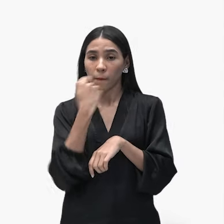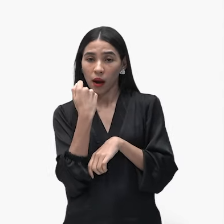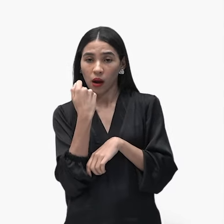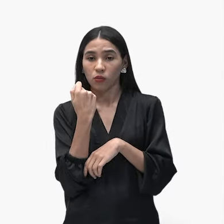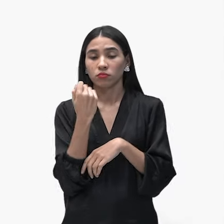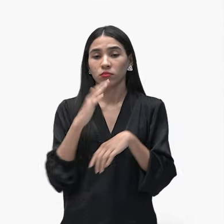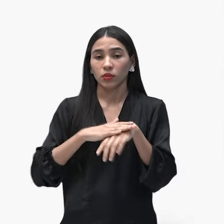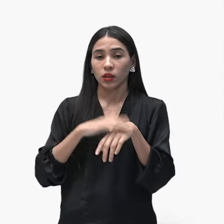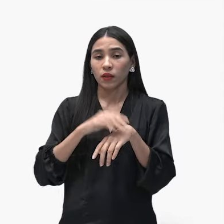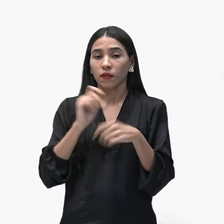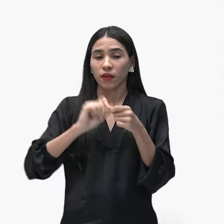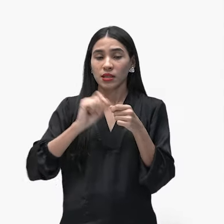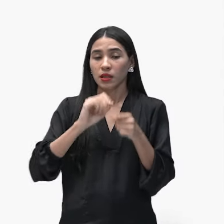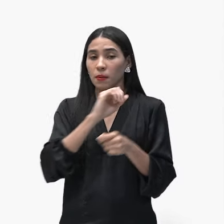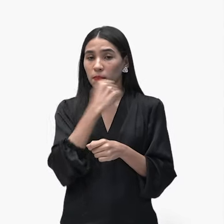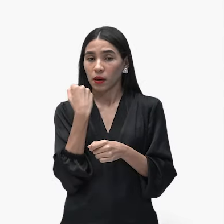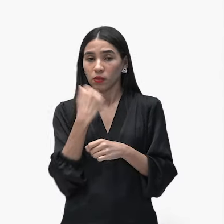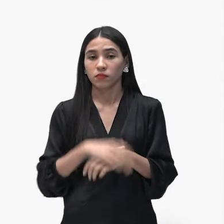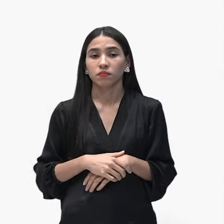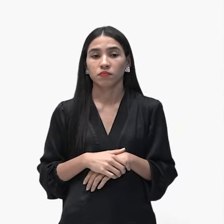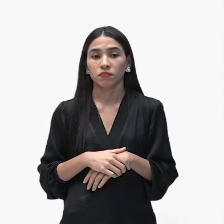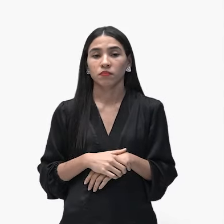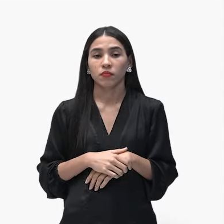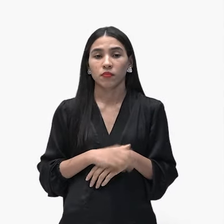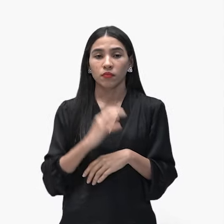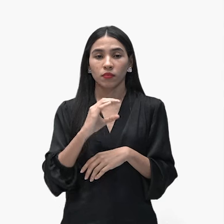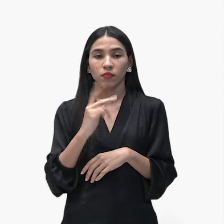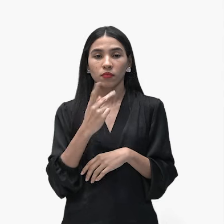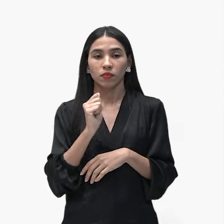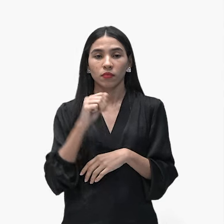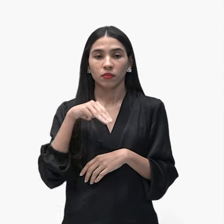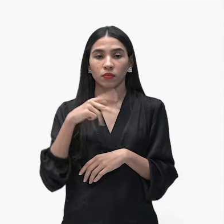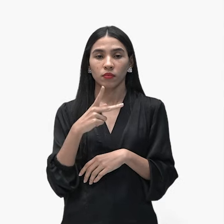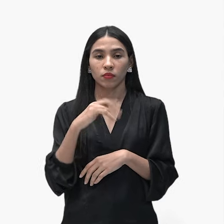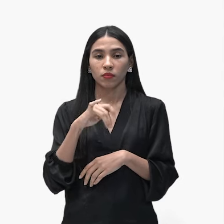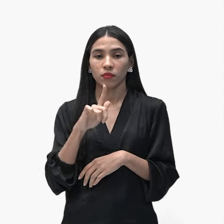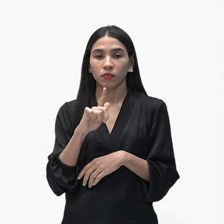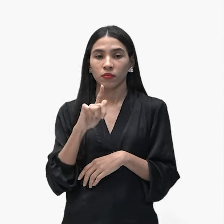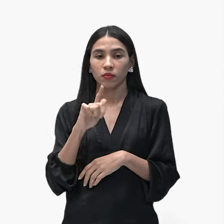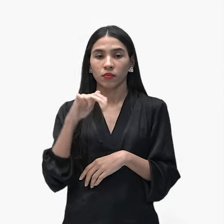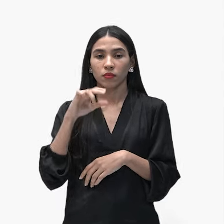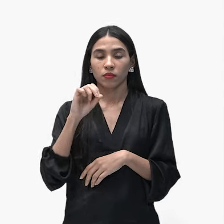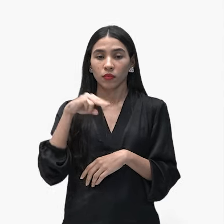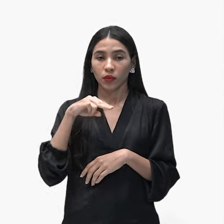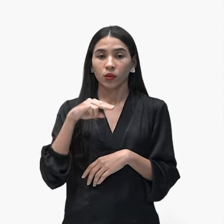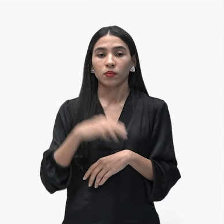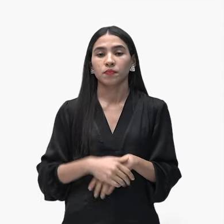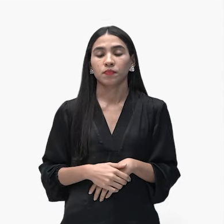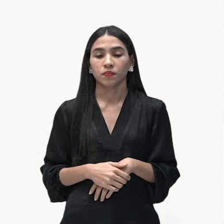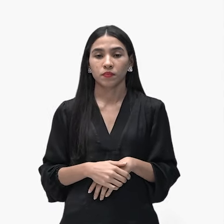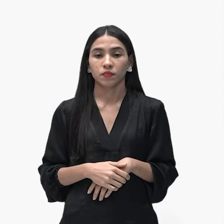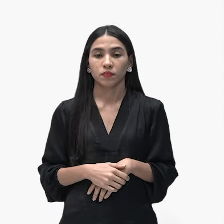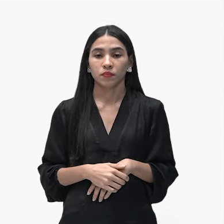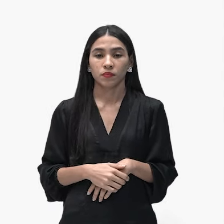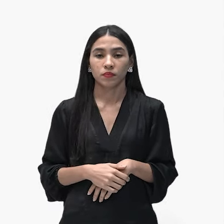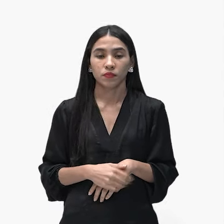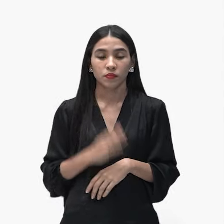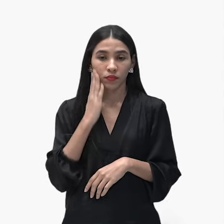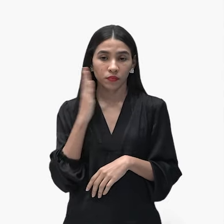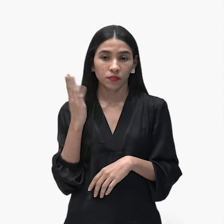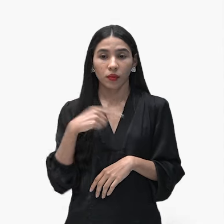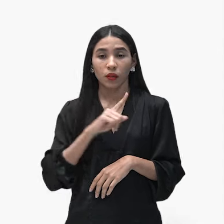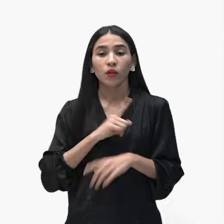espécies consumidas sem nenhum processamento, como é o caso do champion, né? Que é um cogumelo que ele é consumido do jeito que ele está. E aí